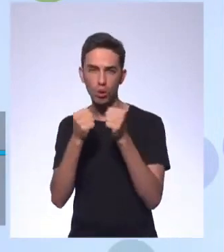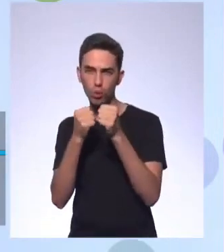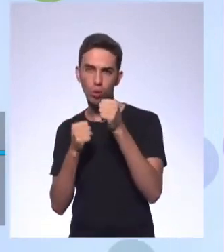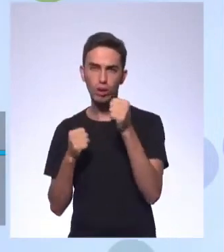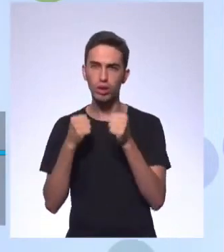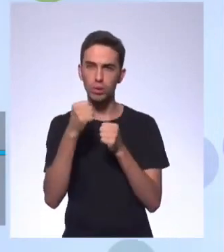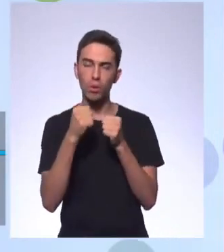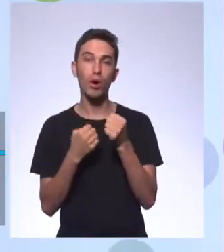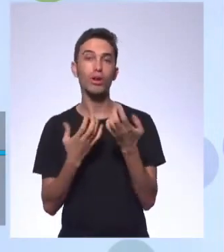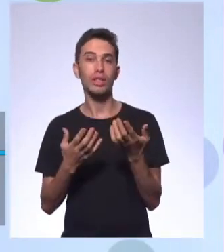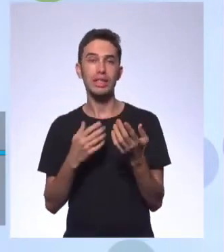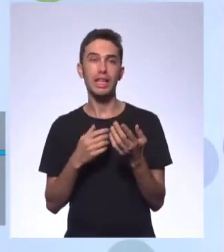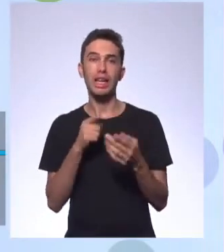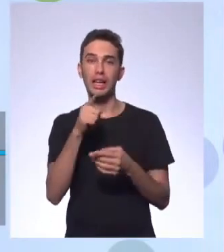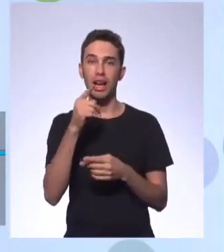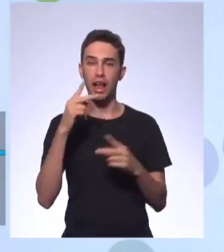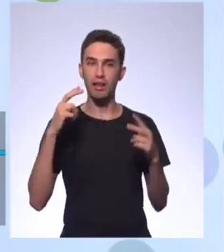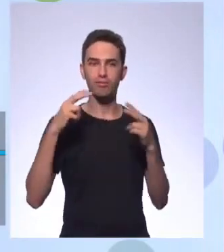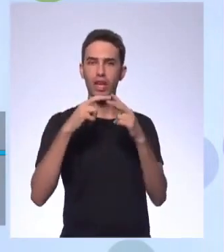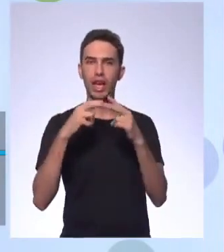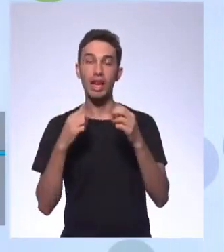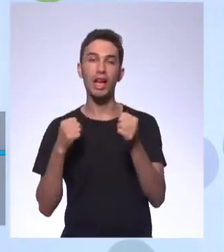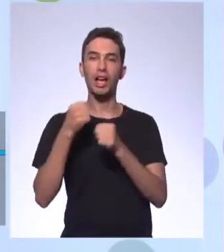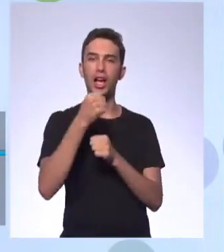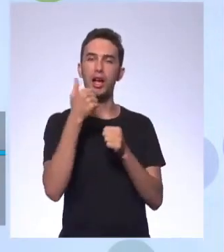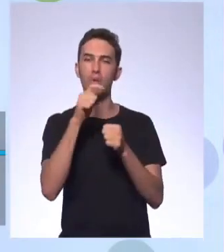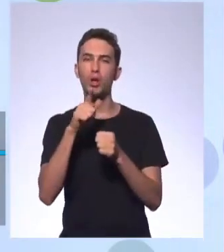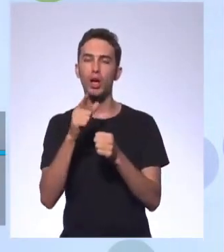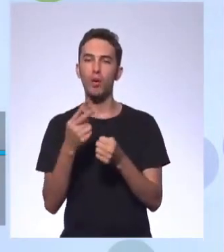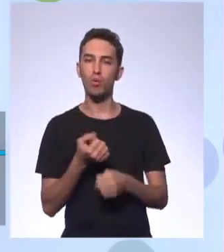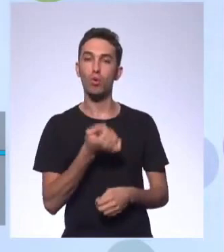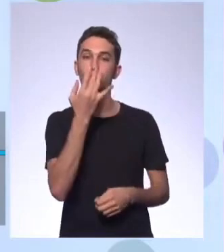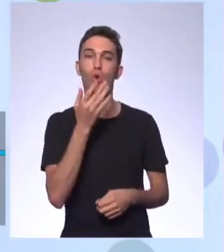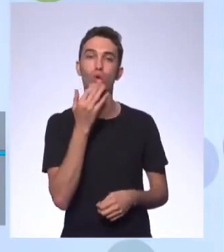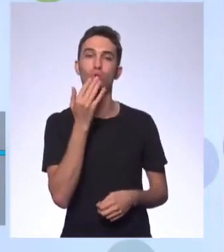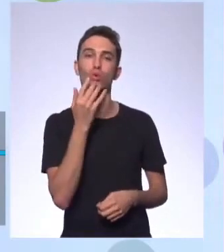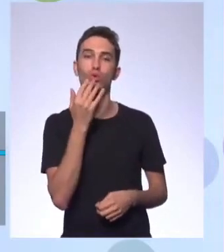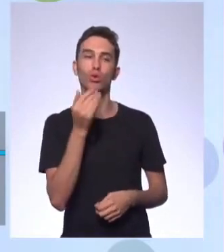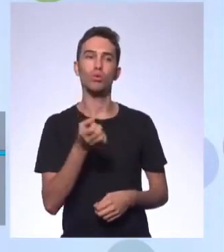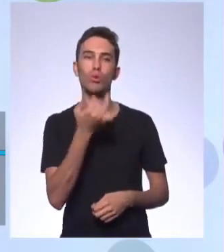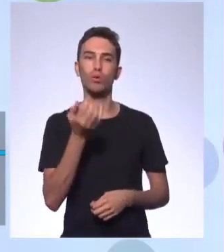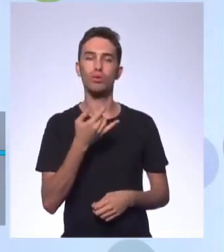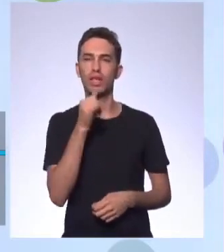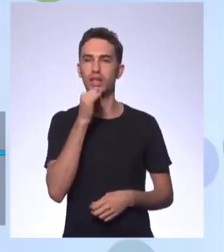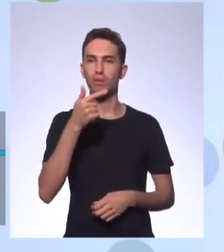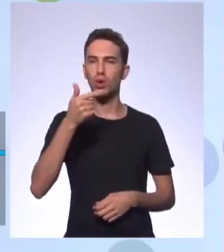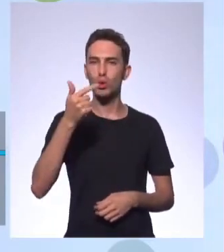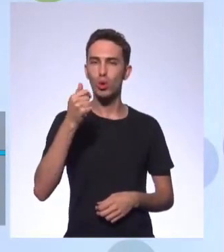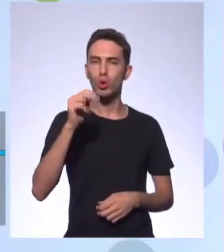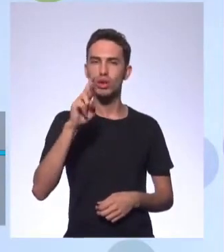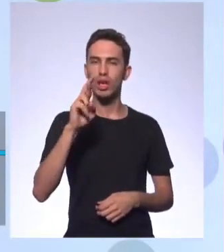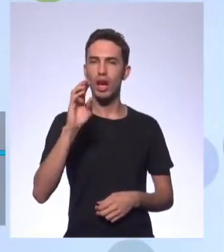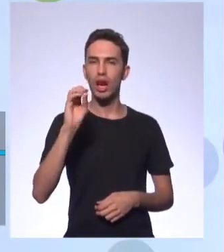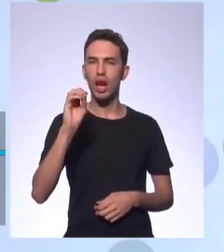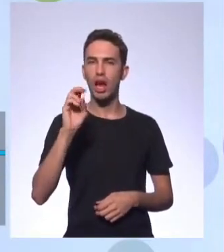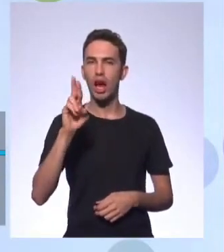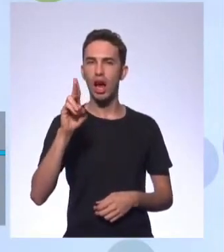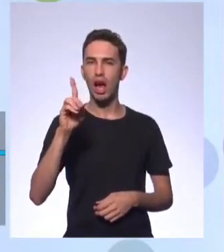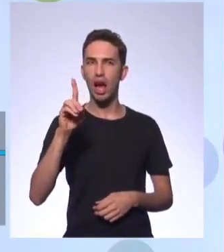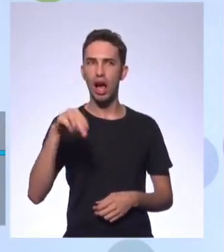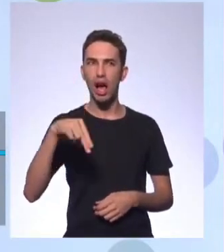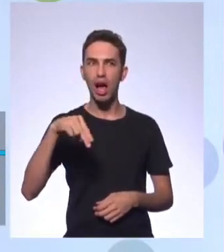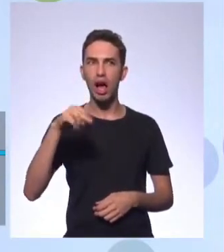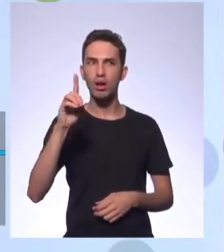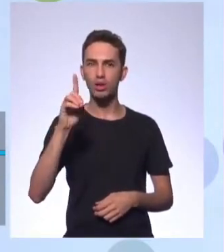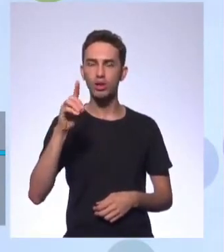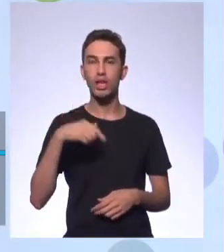que o lutador ganha por pontos, ou seja, você tem lá 12 rounds. E num conto é por nocaute,